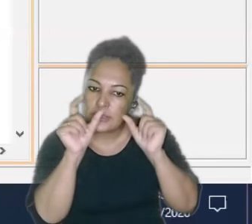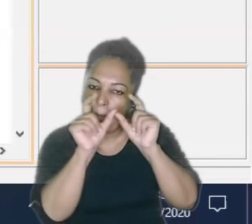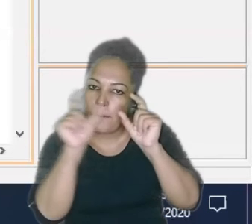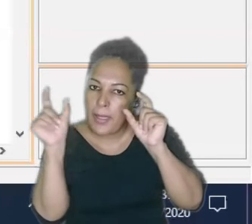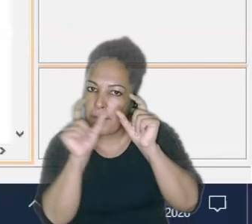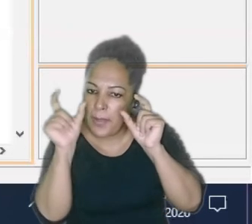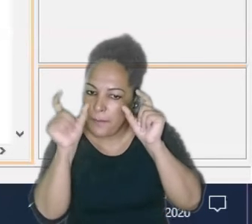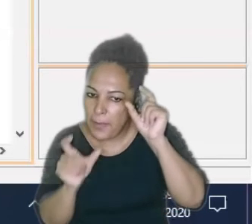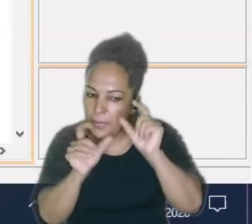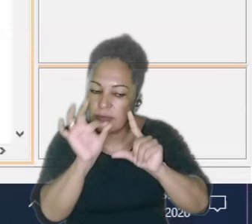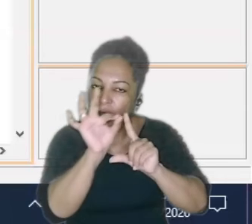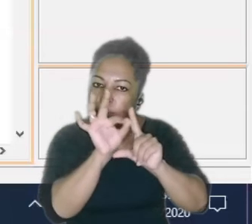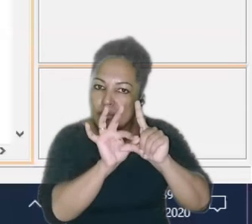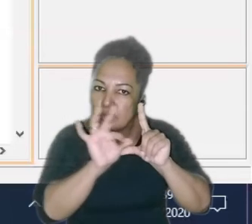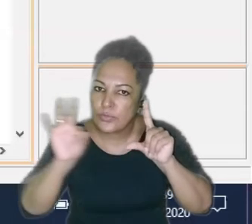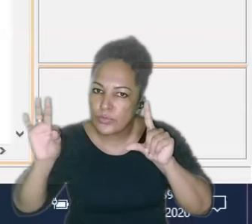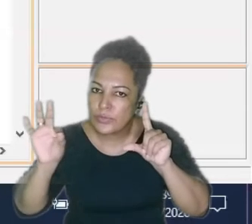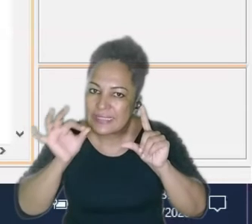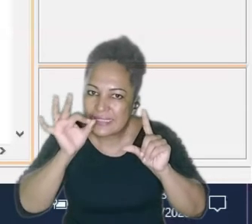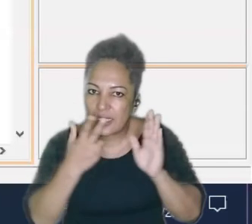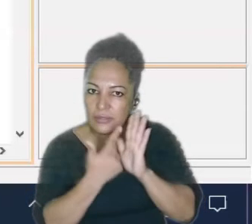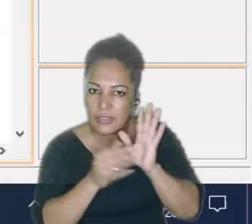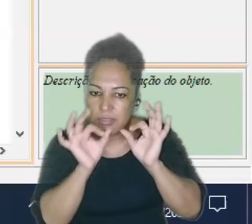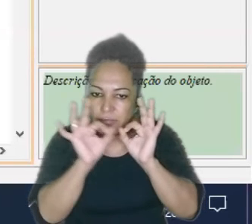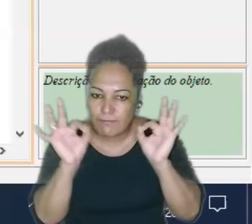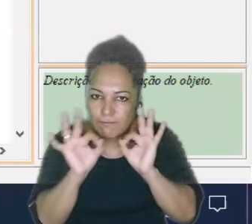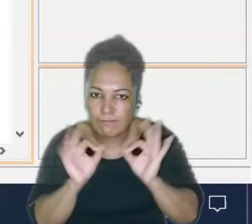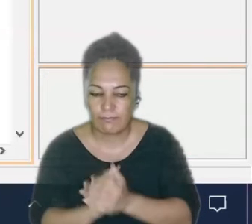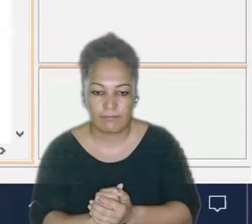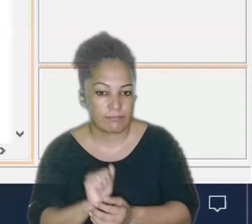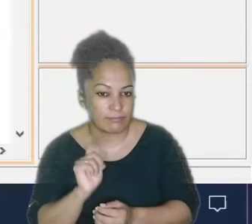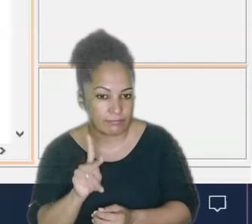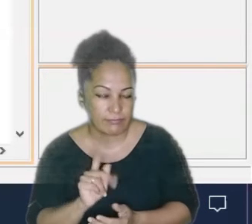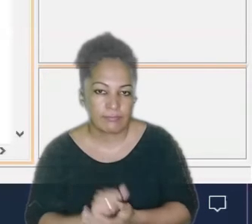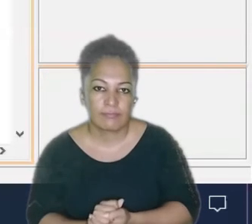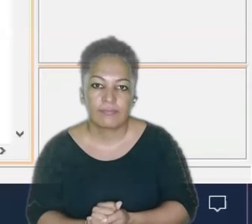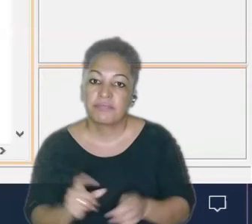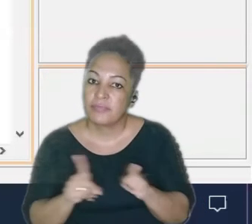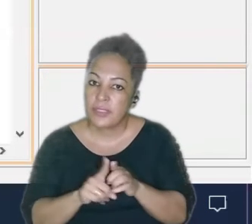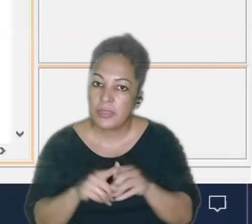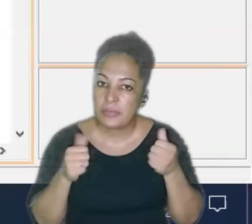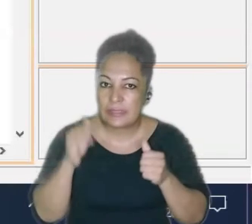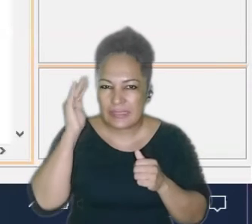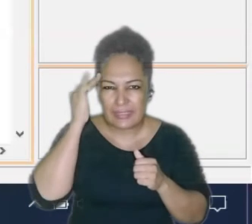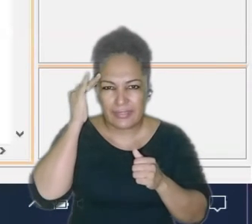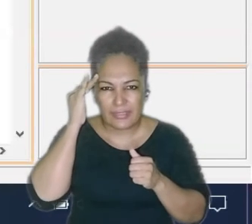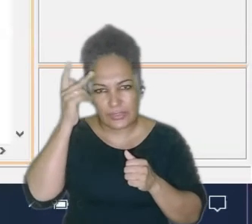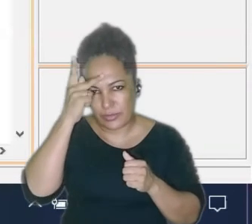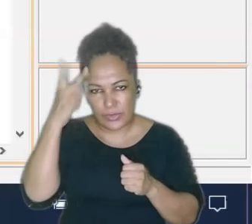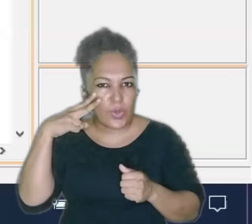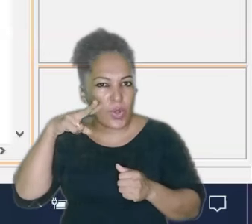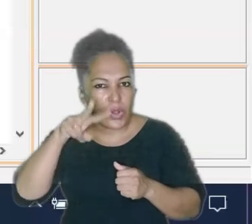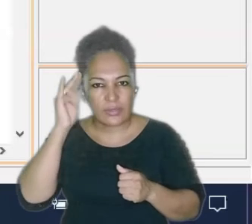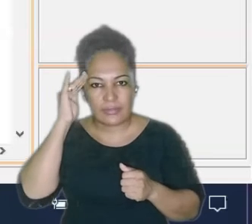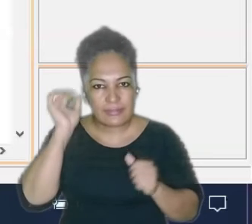algo que seja visualmente agradável. Então, trecho possui ônibus. Pronto. Seja algo compreensível